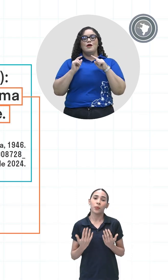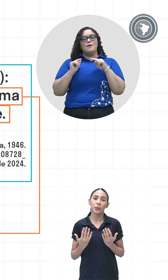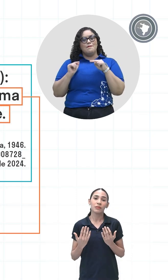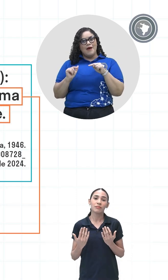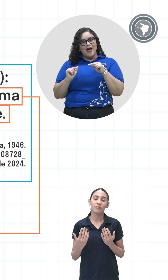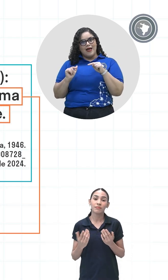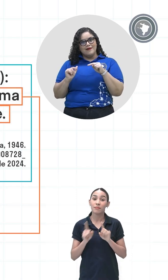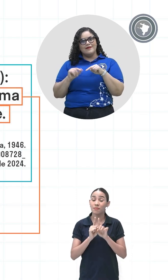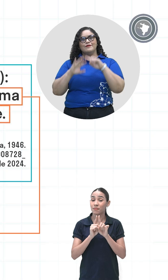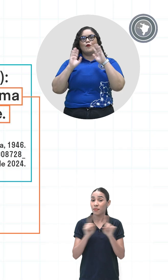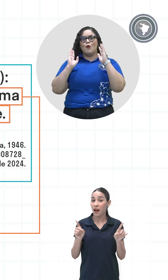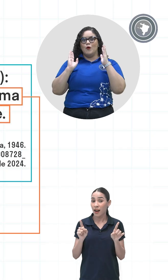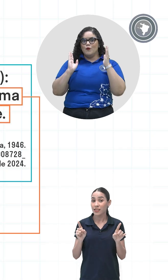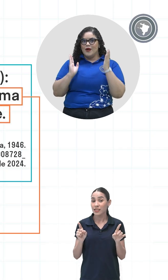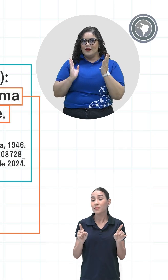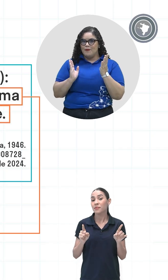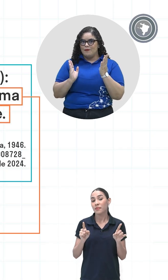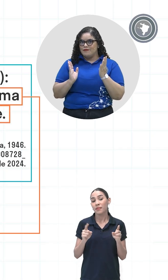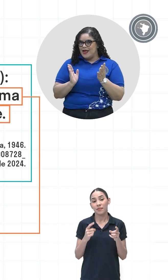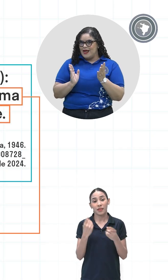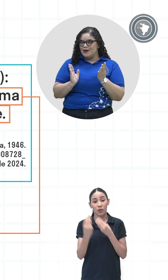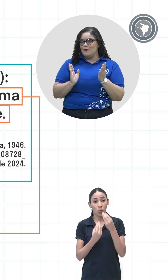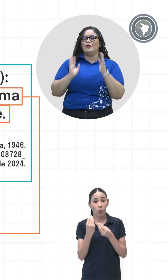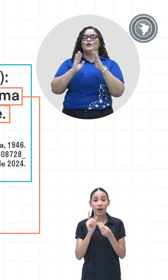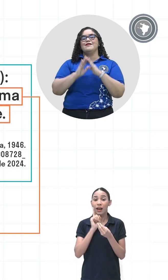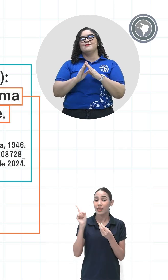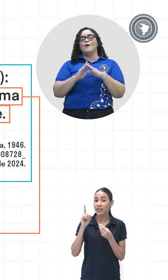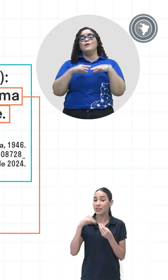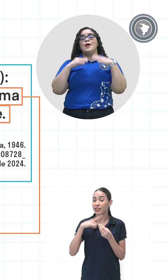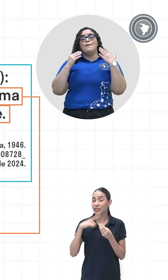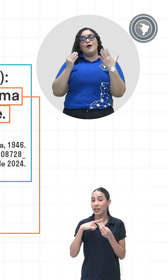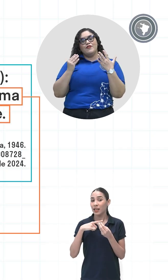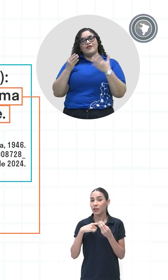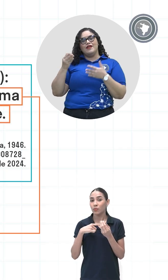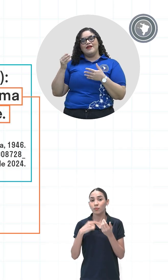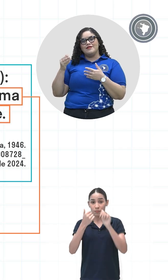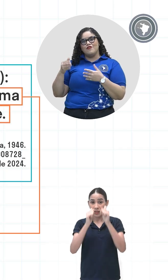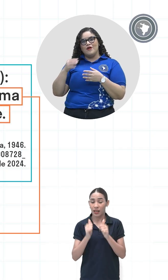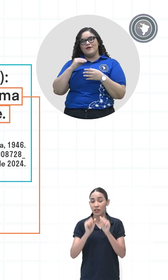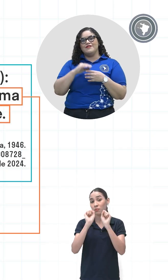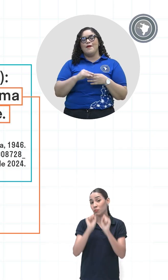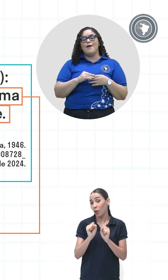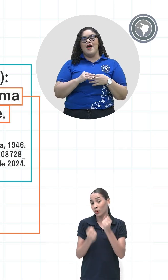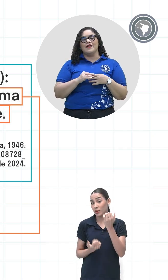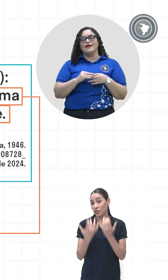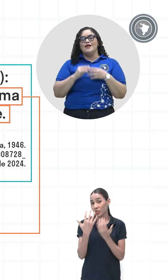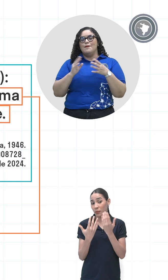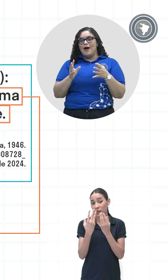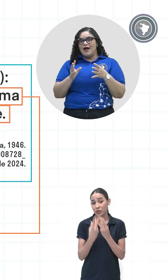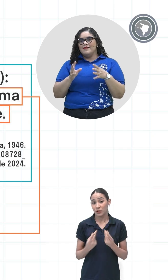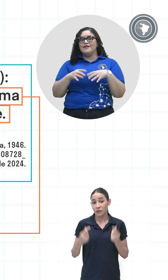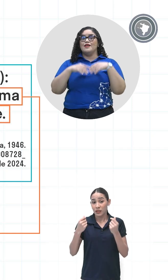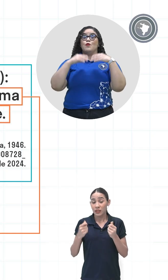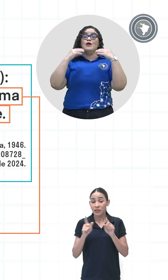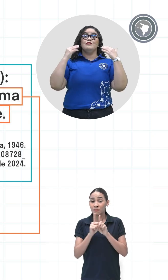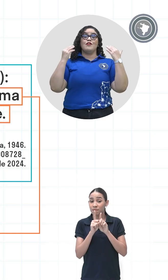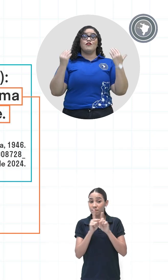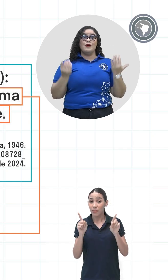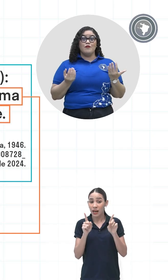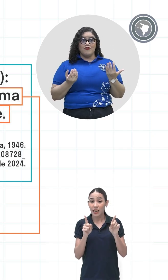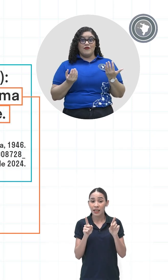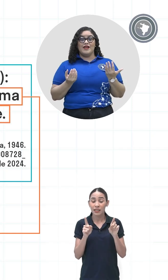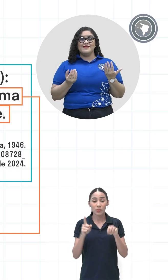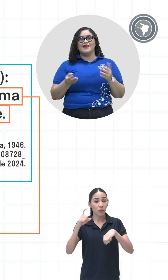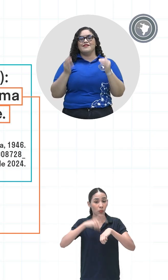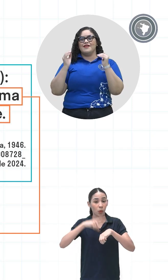pranto, mas como ele tem ali uma duração, pode ser que essa chama se apague, mas enquanto a